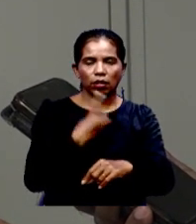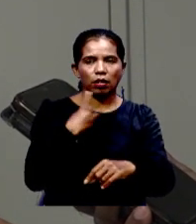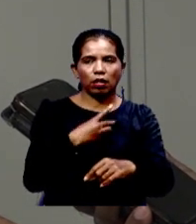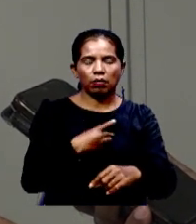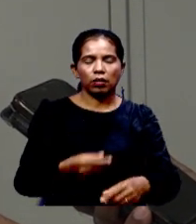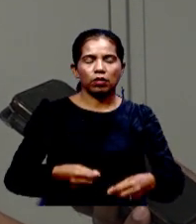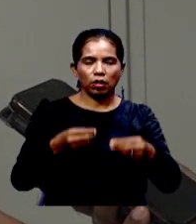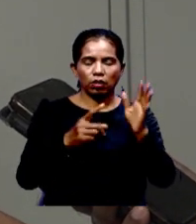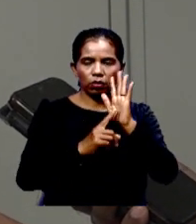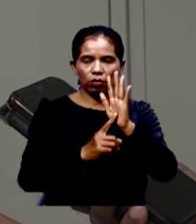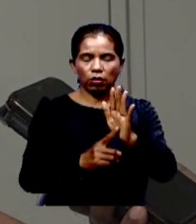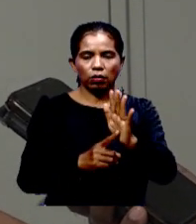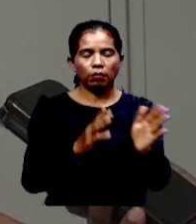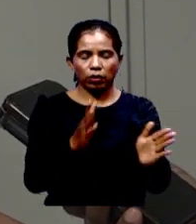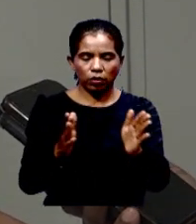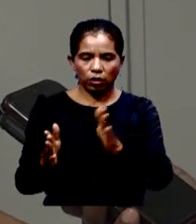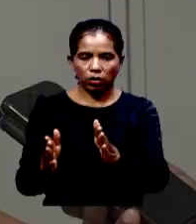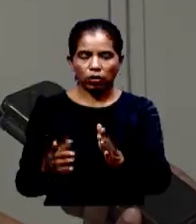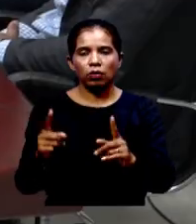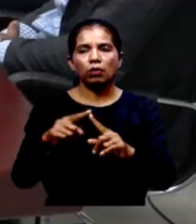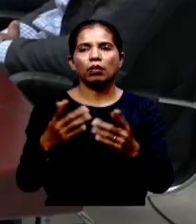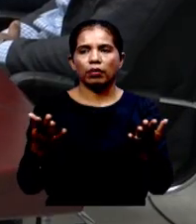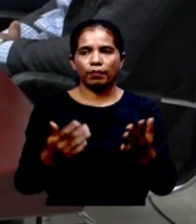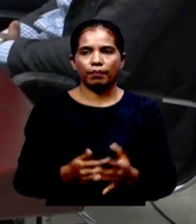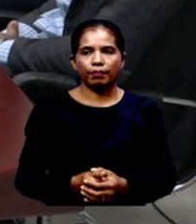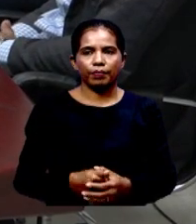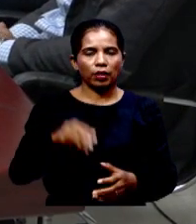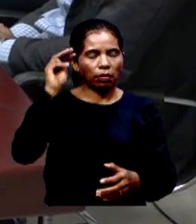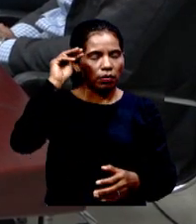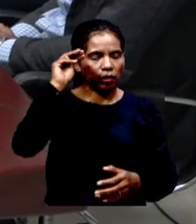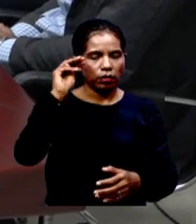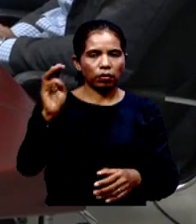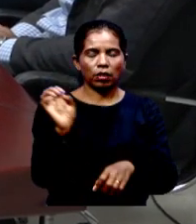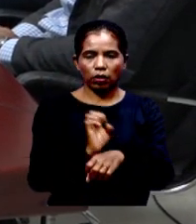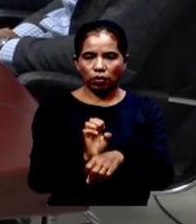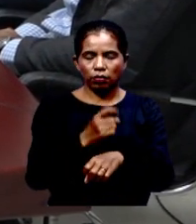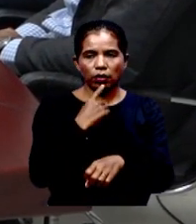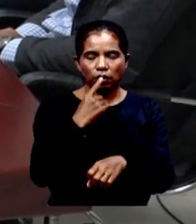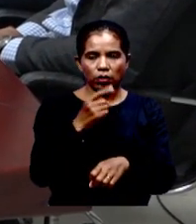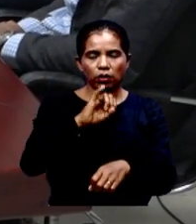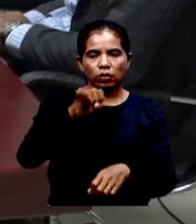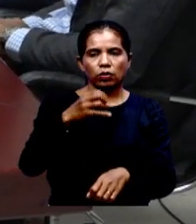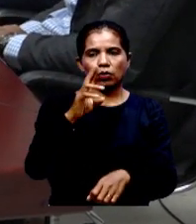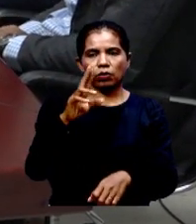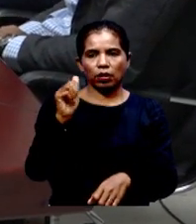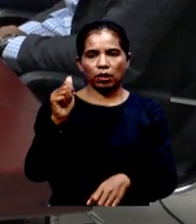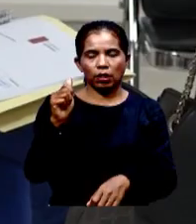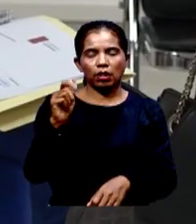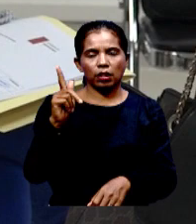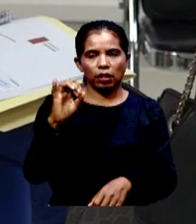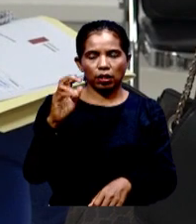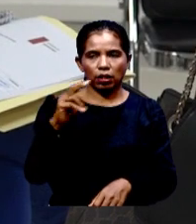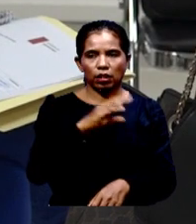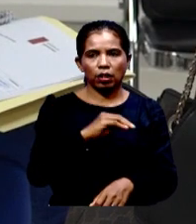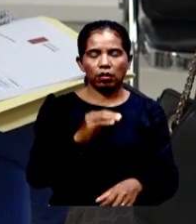update ya ko na ba prosesu ni lauto ne be ona. Ministro Coordenador Assunto Econômico Joaquim Amaral Hateteng, empresa